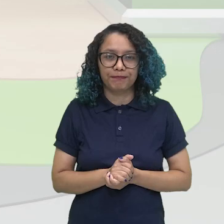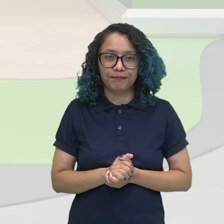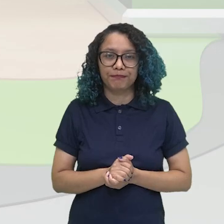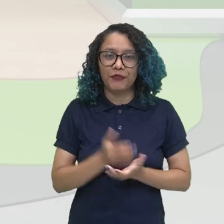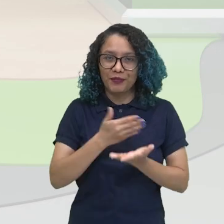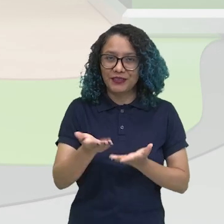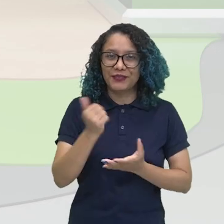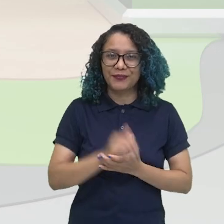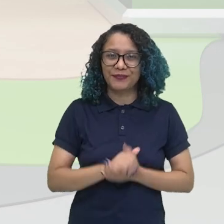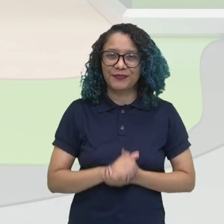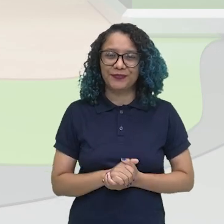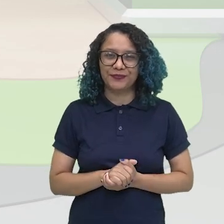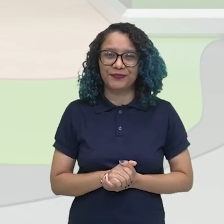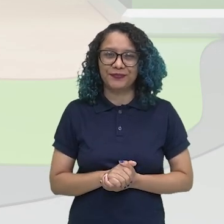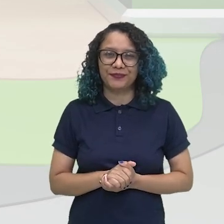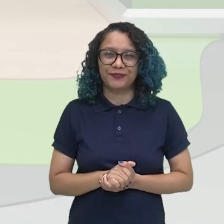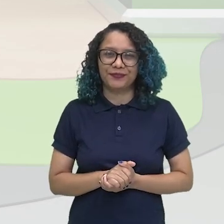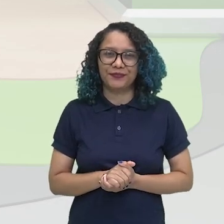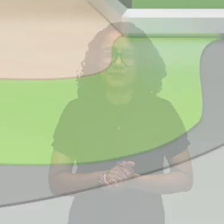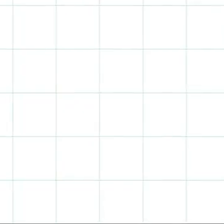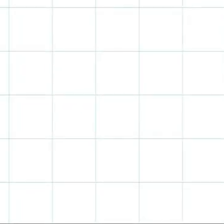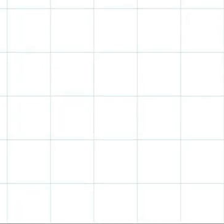E vamos para a nossa aula!